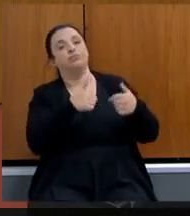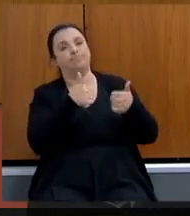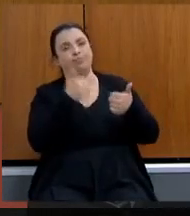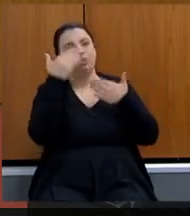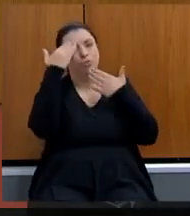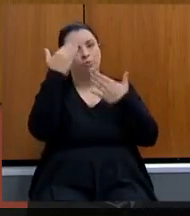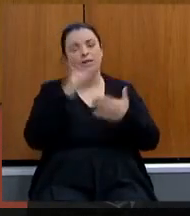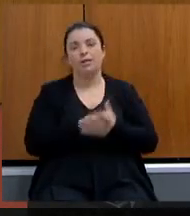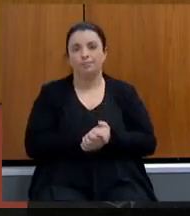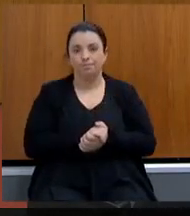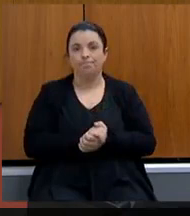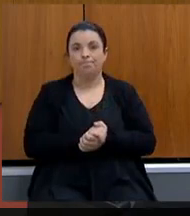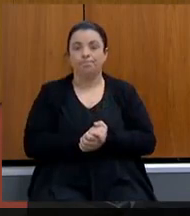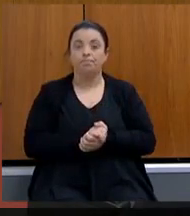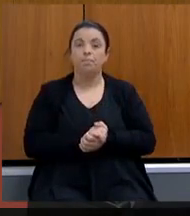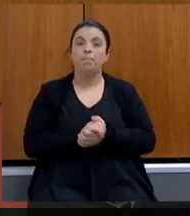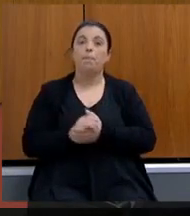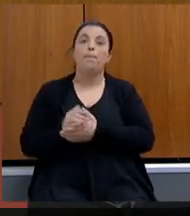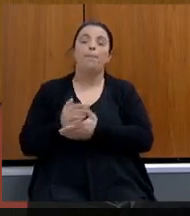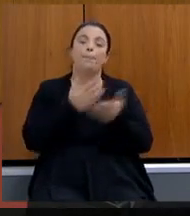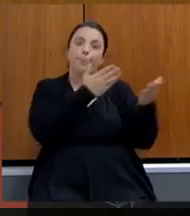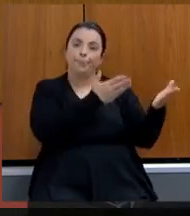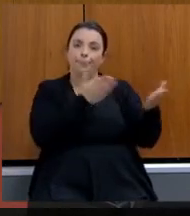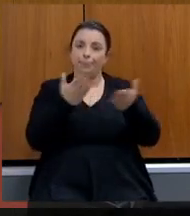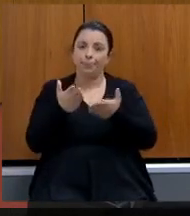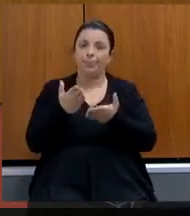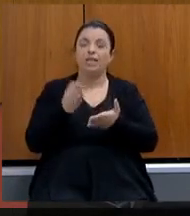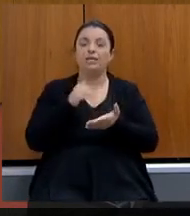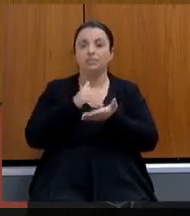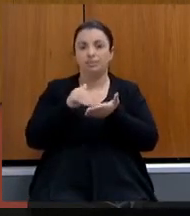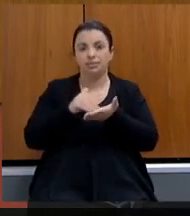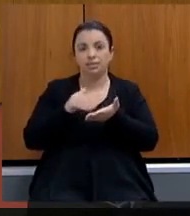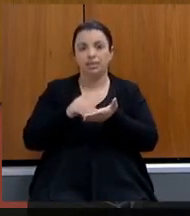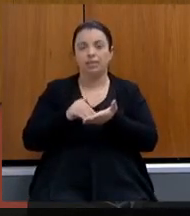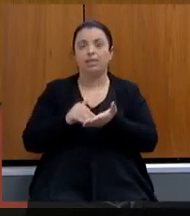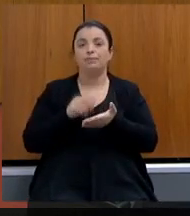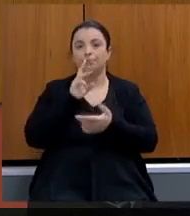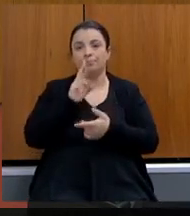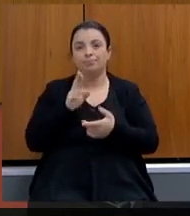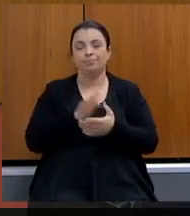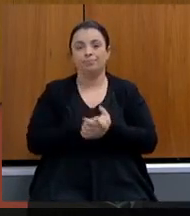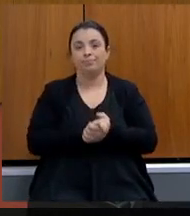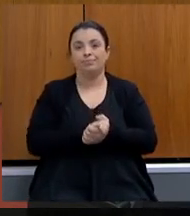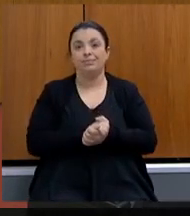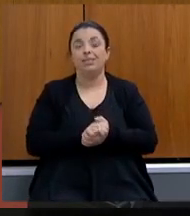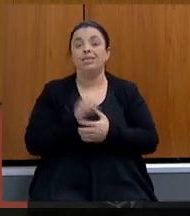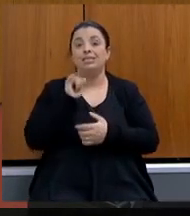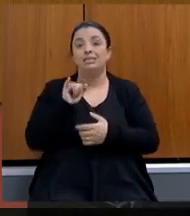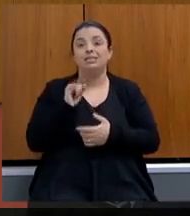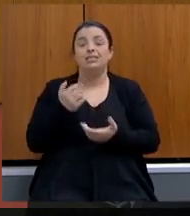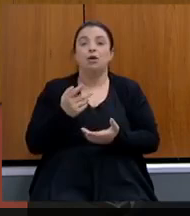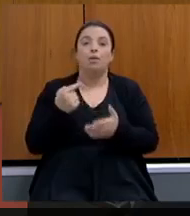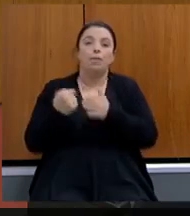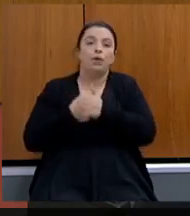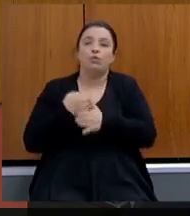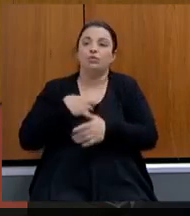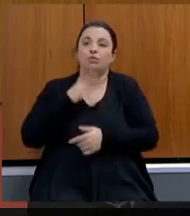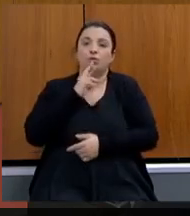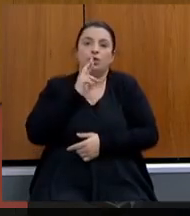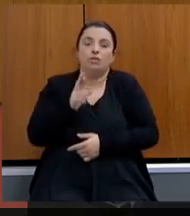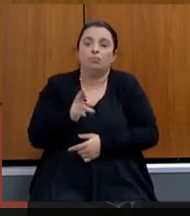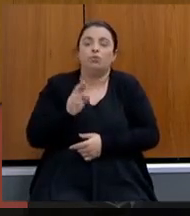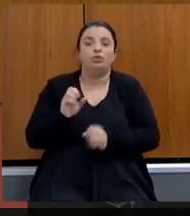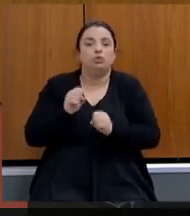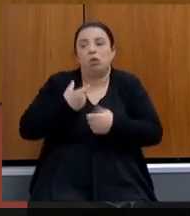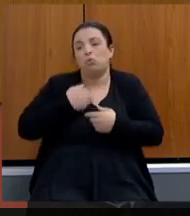a passo para a secretária para suas considerações estão perguntas a não serem respondidas com palavra Eu acho que eu não tenho que